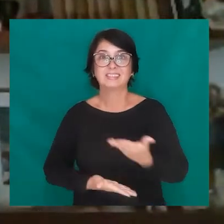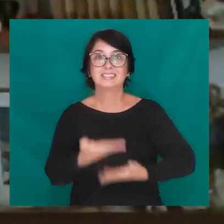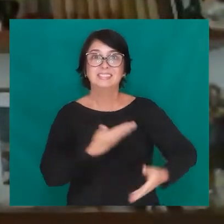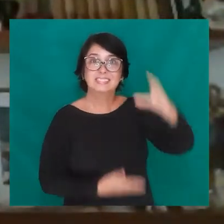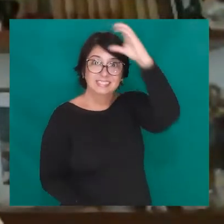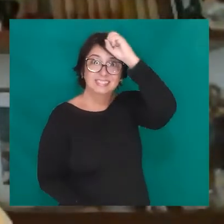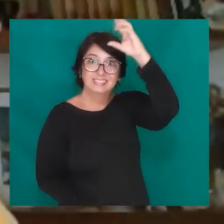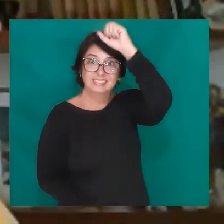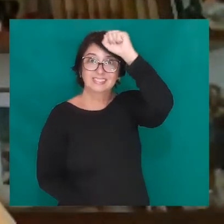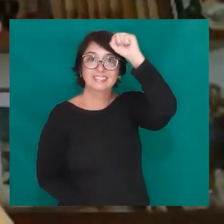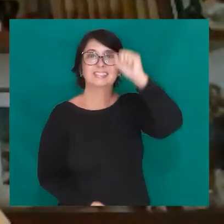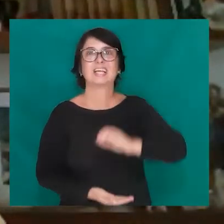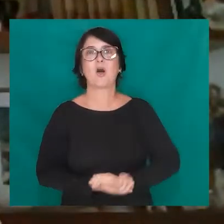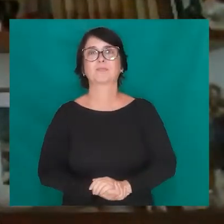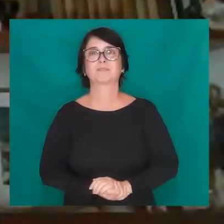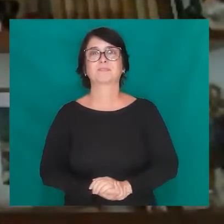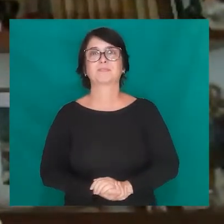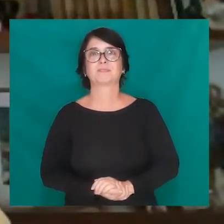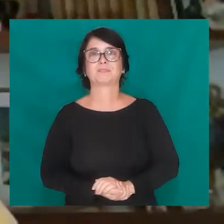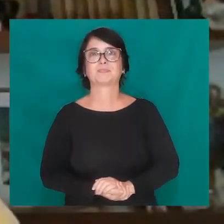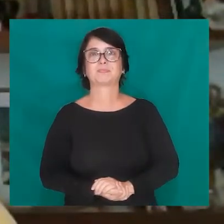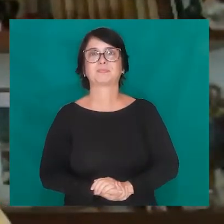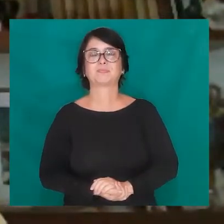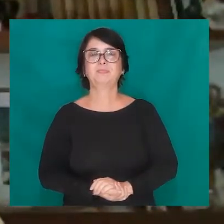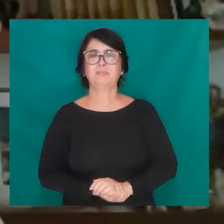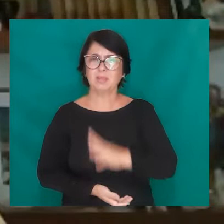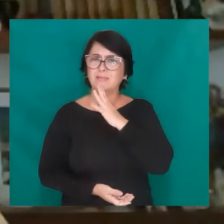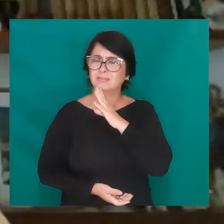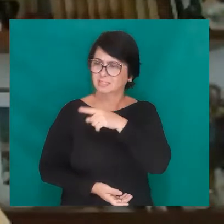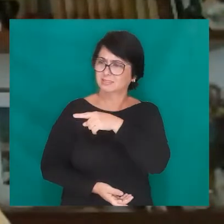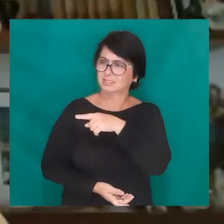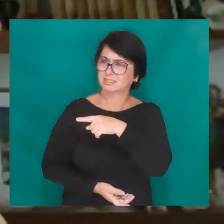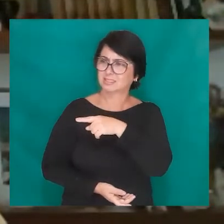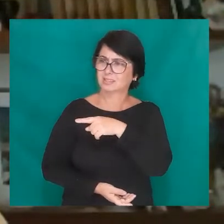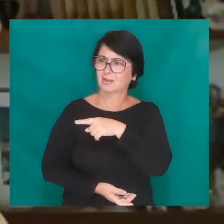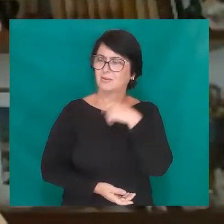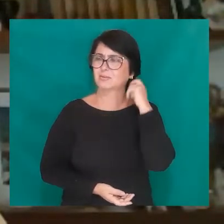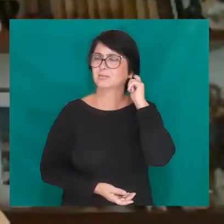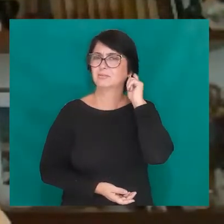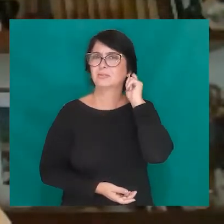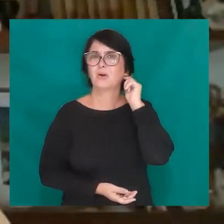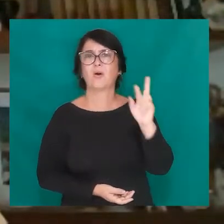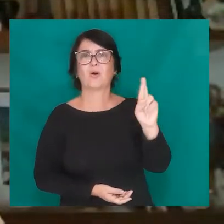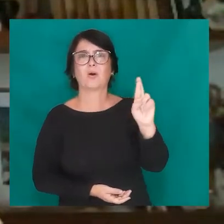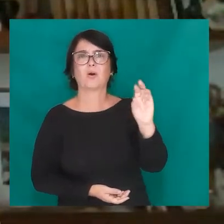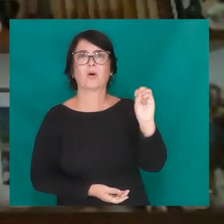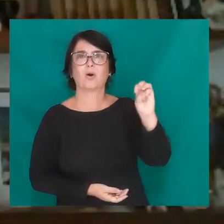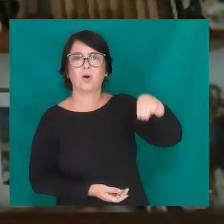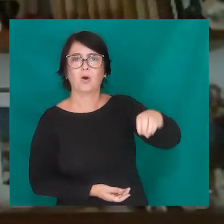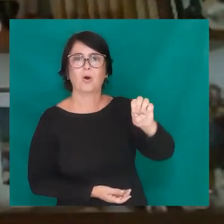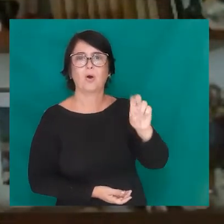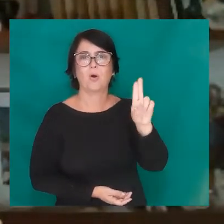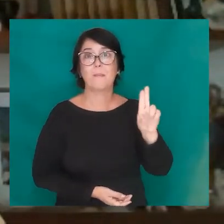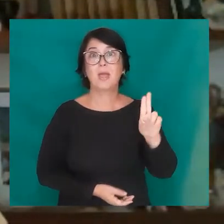né? Eu me lembro que, não sei se você chegou a conhecer, Renato, o seu Romeu, que é um concertador de acordeão